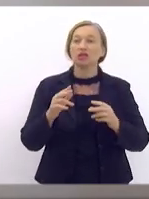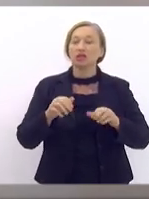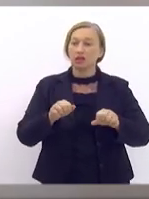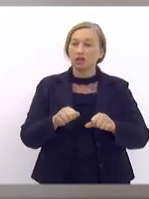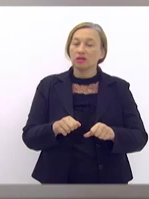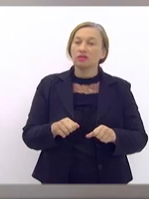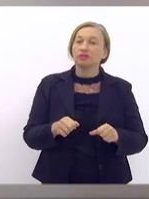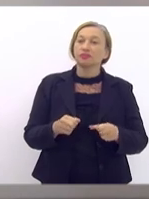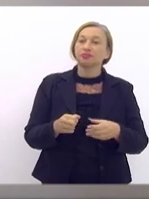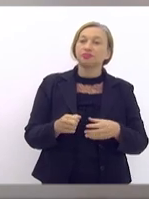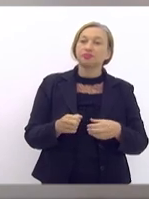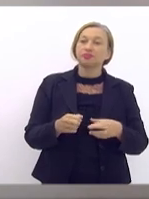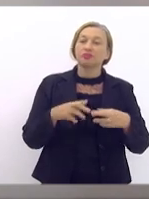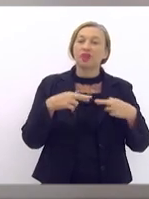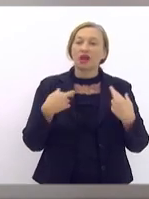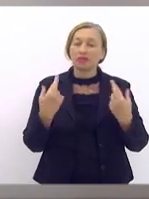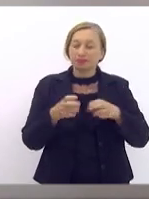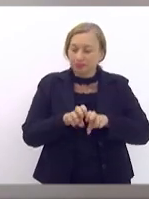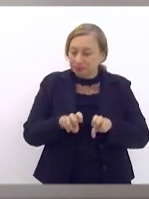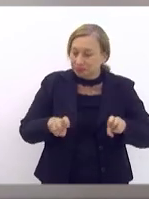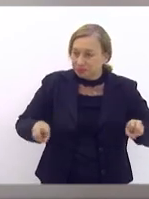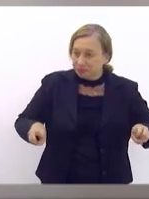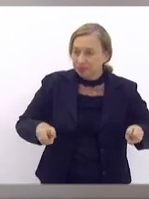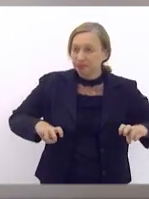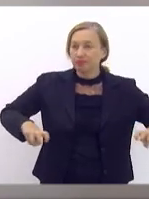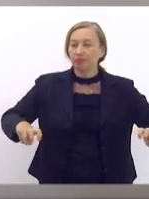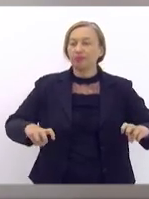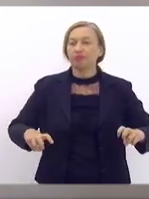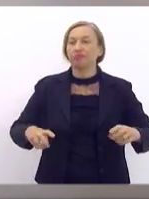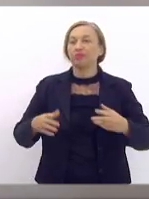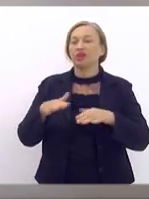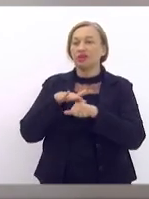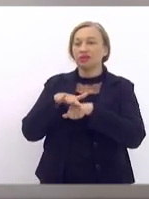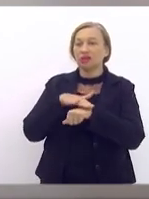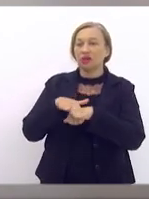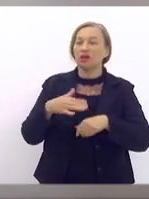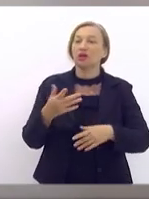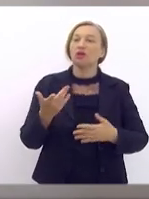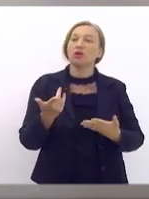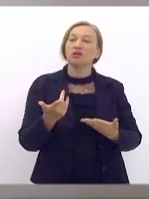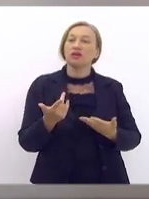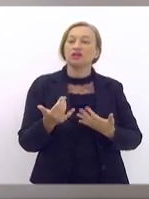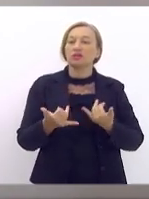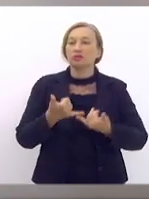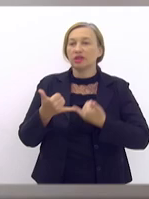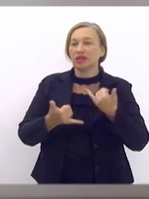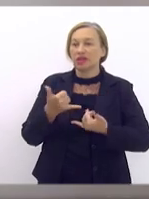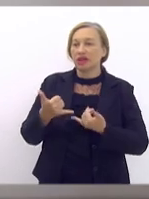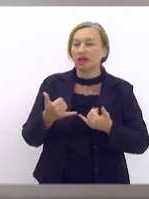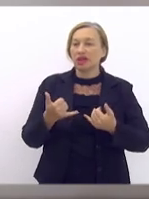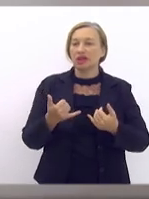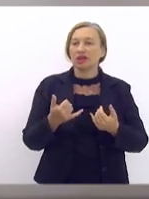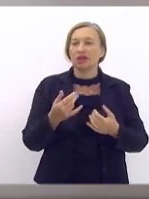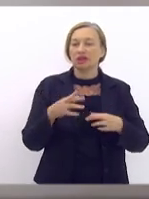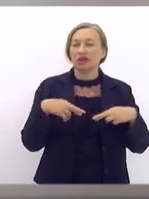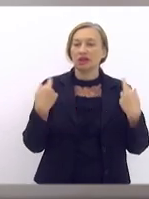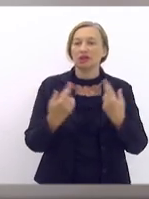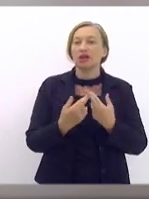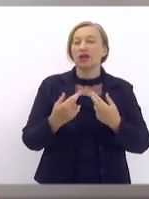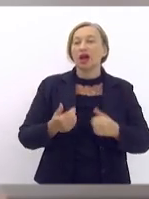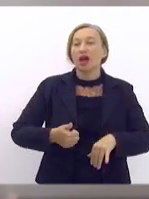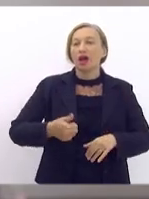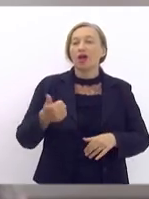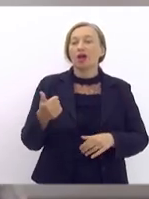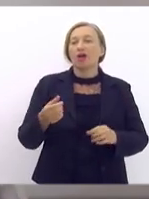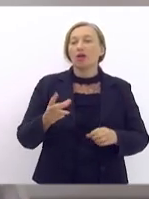plateia quanto na mesa diretora. Eu brinquei um dia num evento nosso que é o nosso próximo evento sobre violência contra a